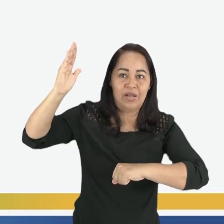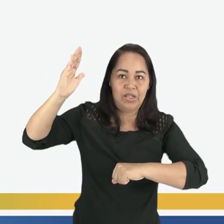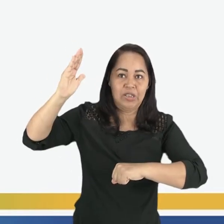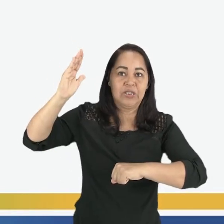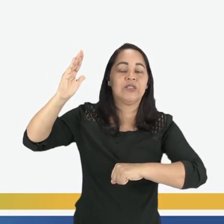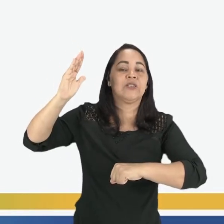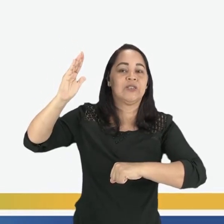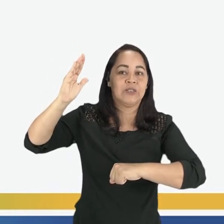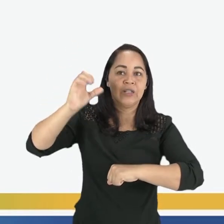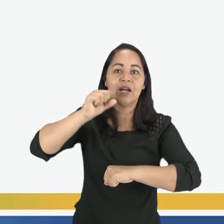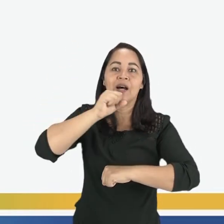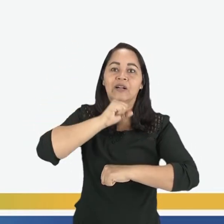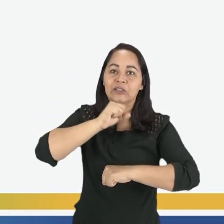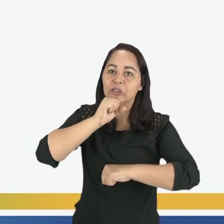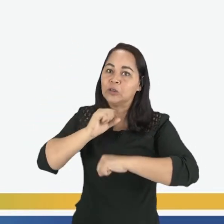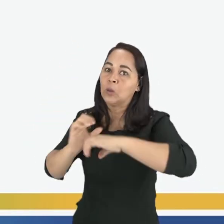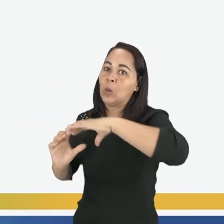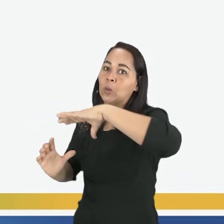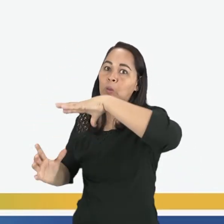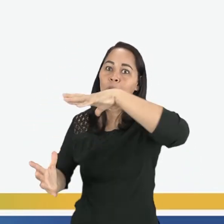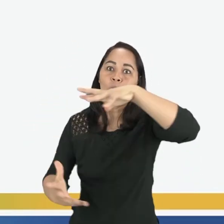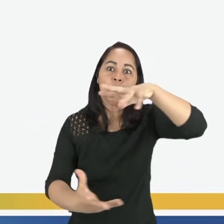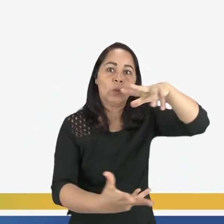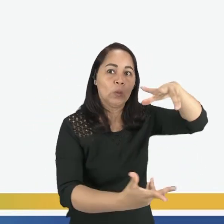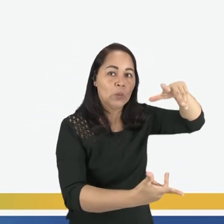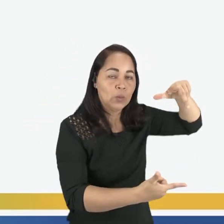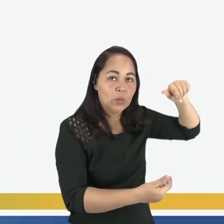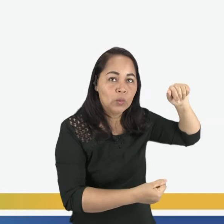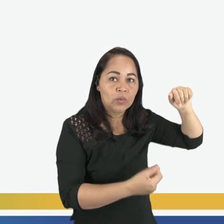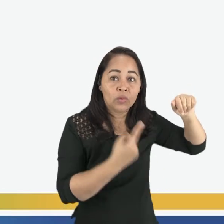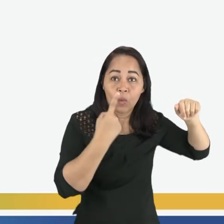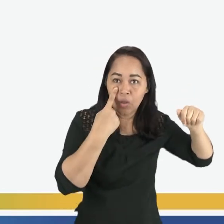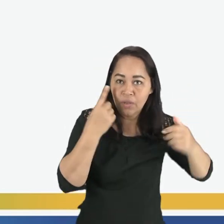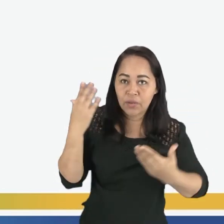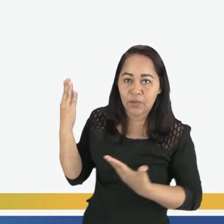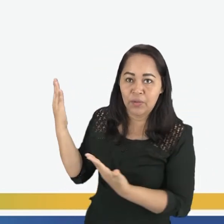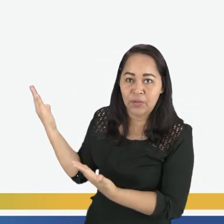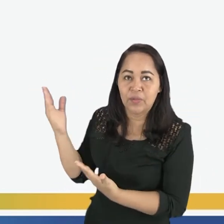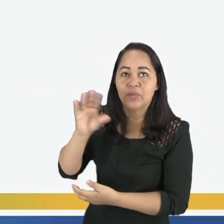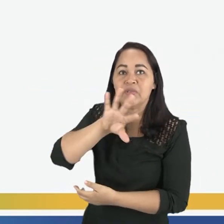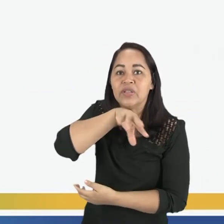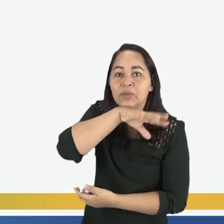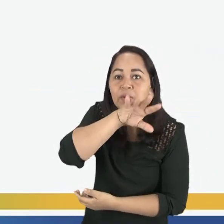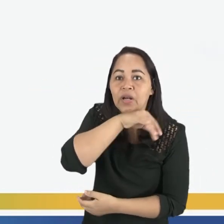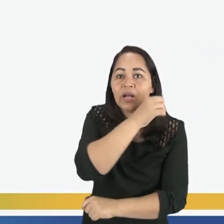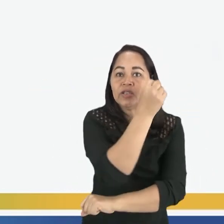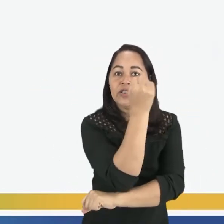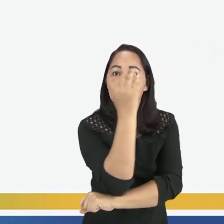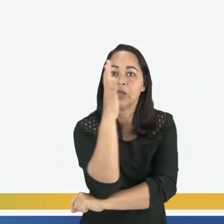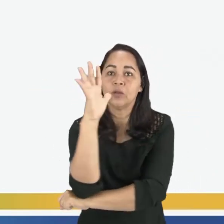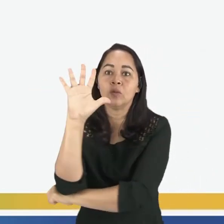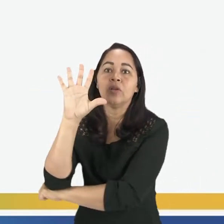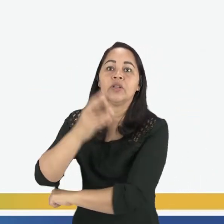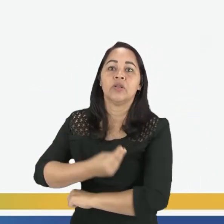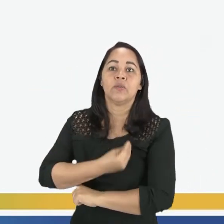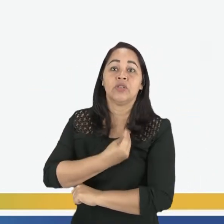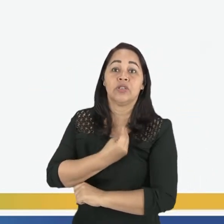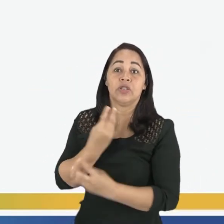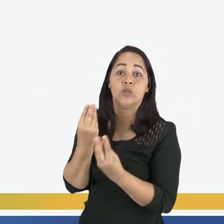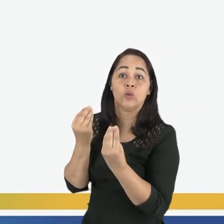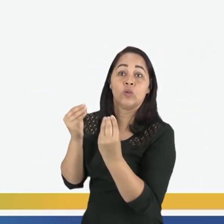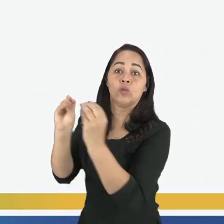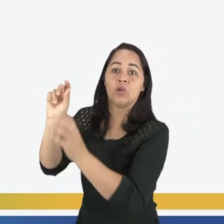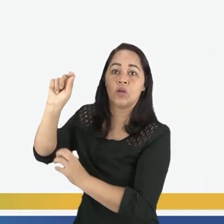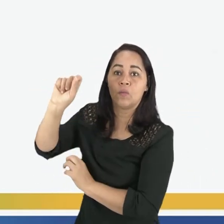Olha aí o A, B, viram como eu falei, ó? Os animais, né? A natureza está sempre presente